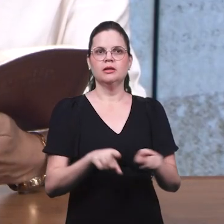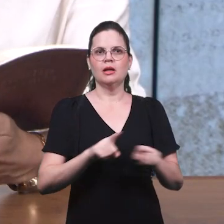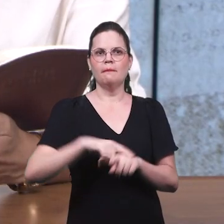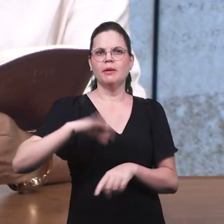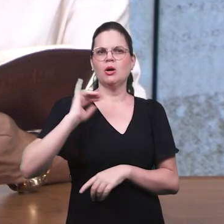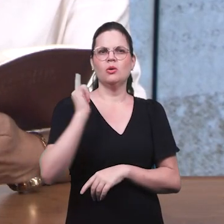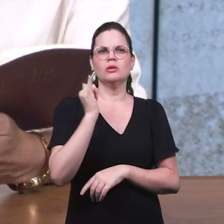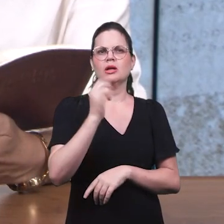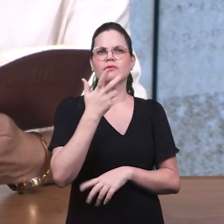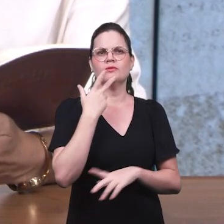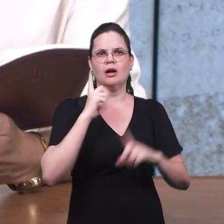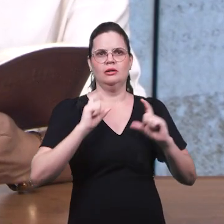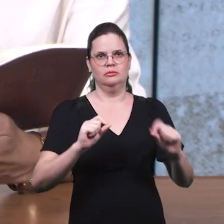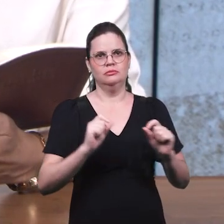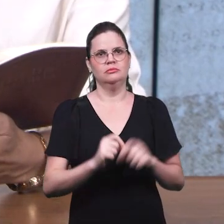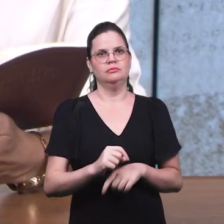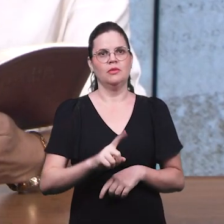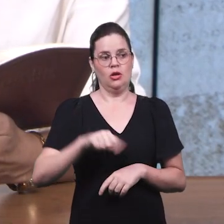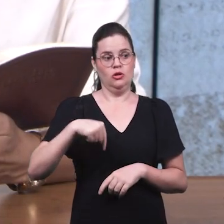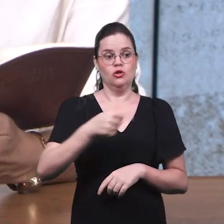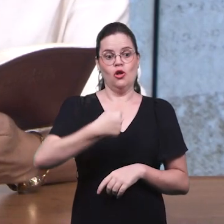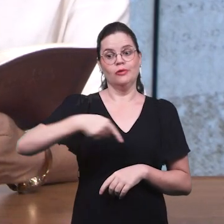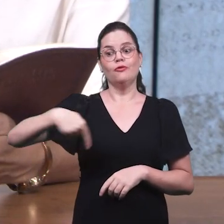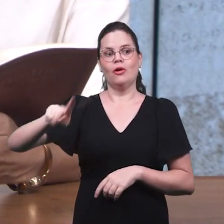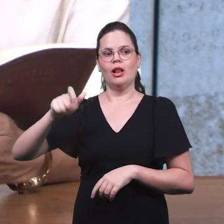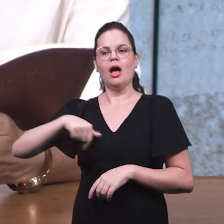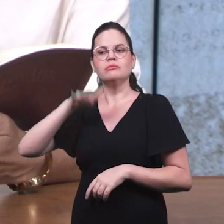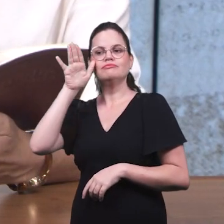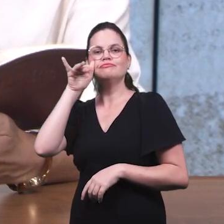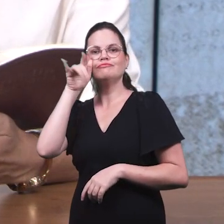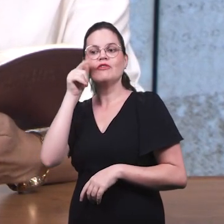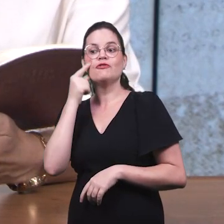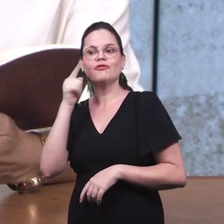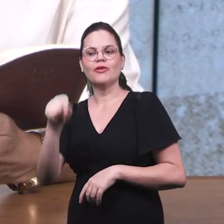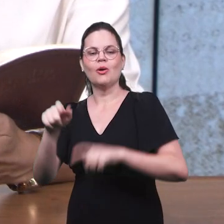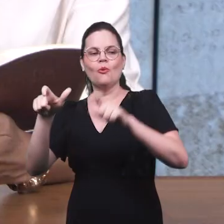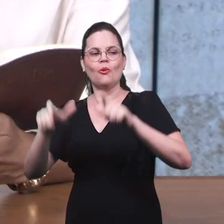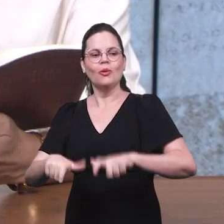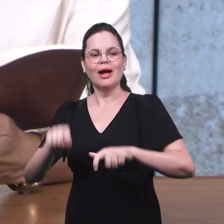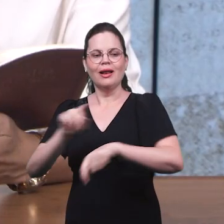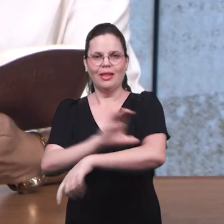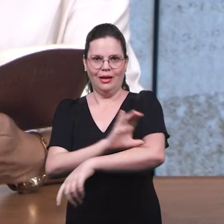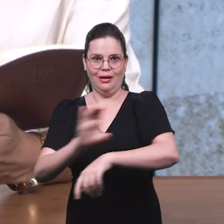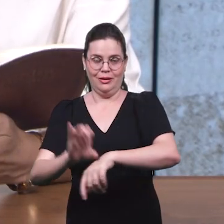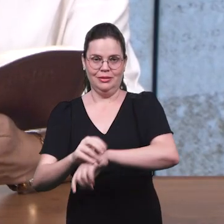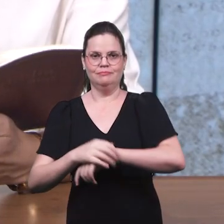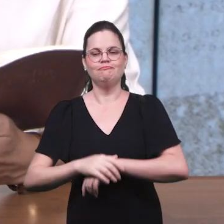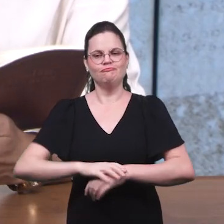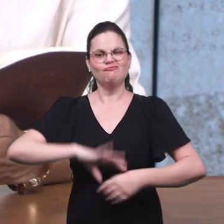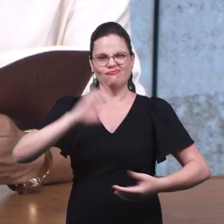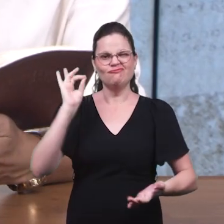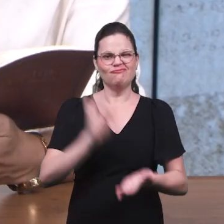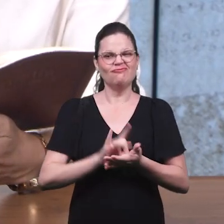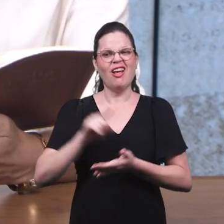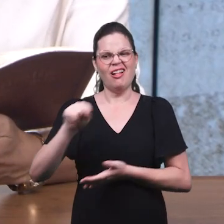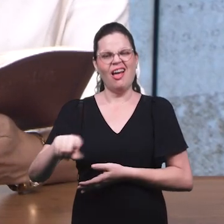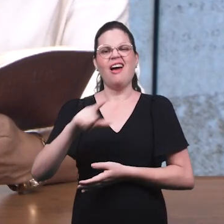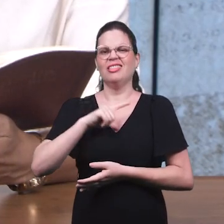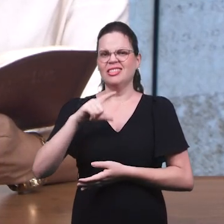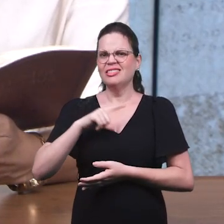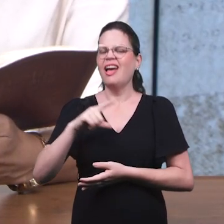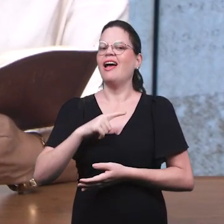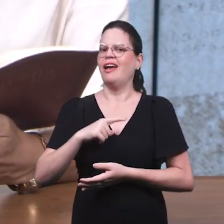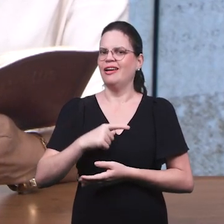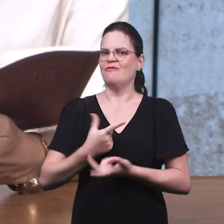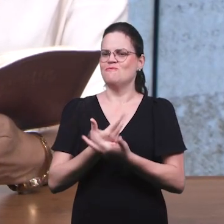e disseram: Fomos à terra a que nos enviastes, e verdadeiramente mana